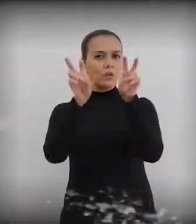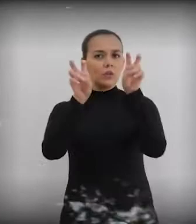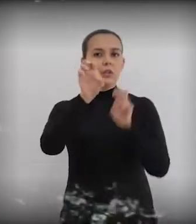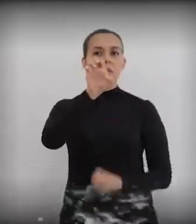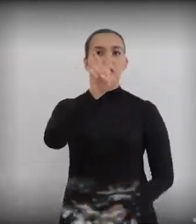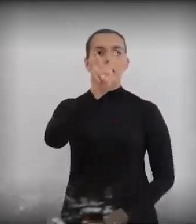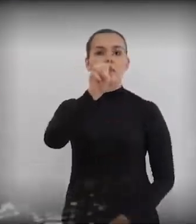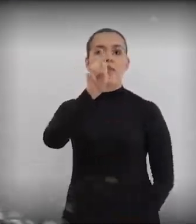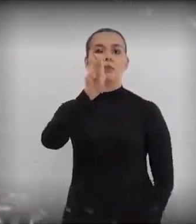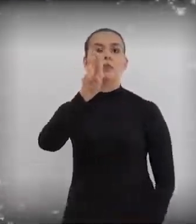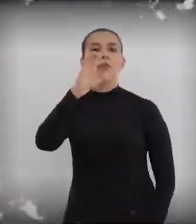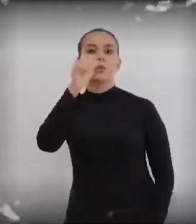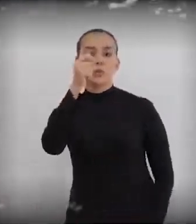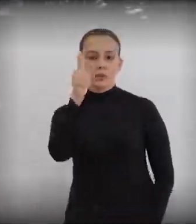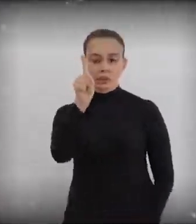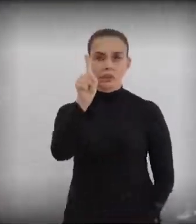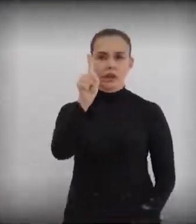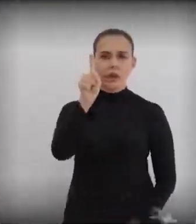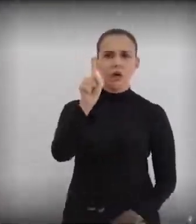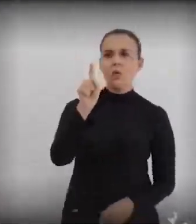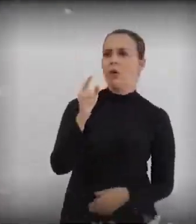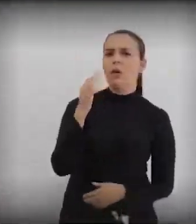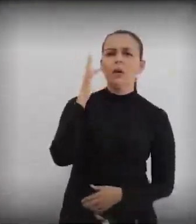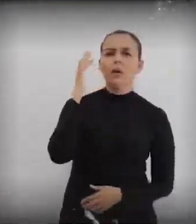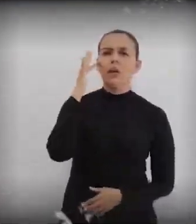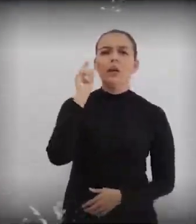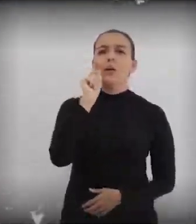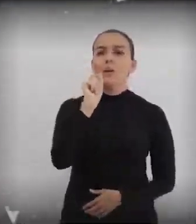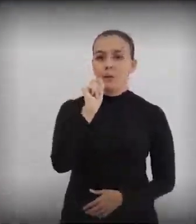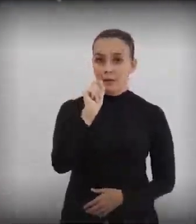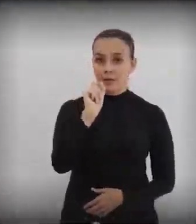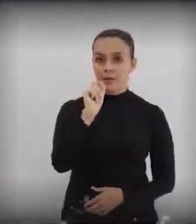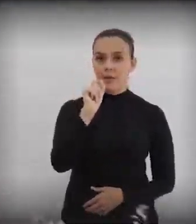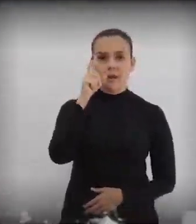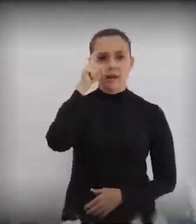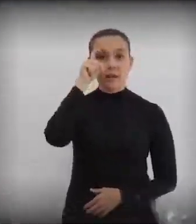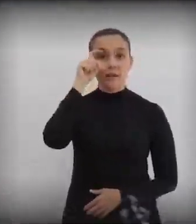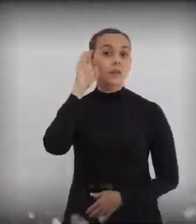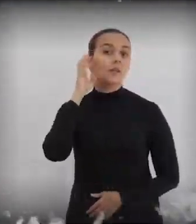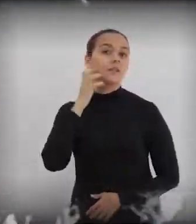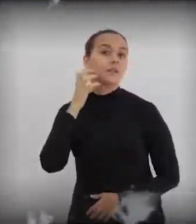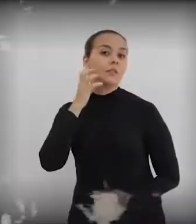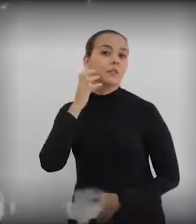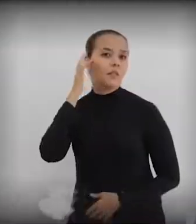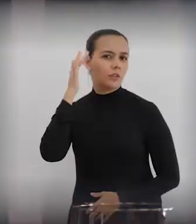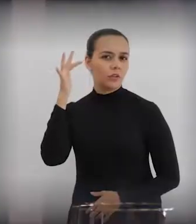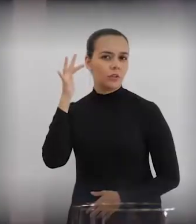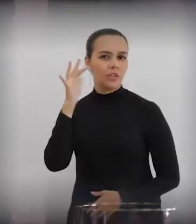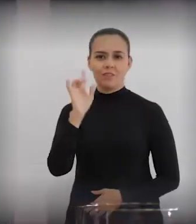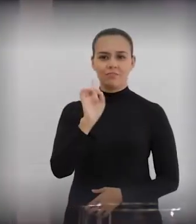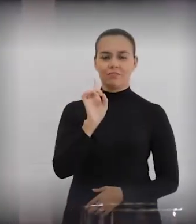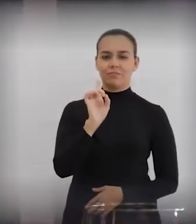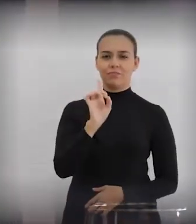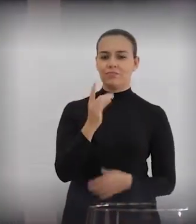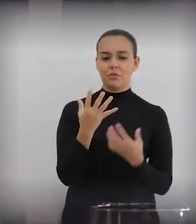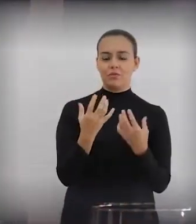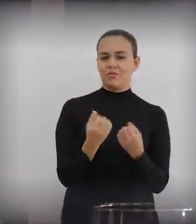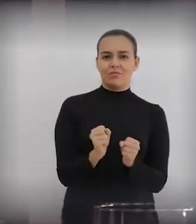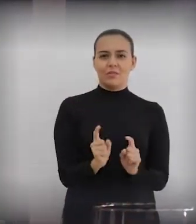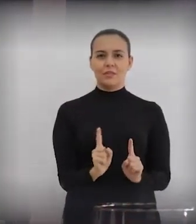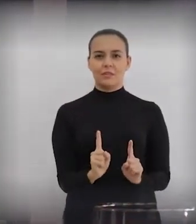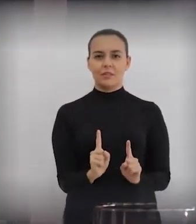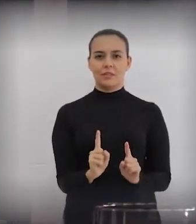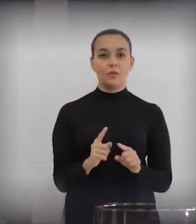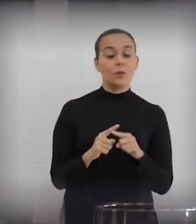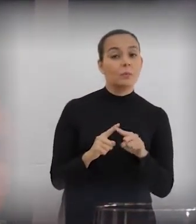A ideia de evolução, normalmente, ela oferece propósito. Não a darwiniana, que é cega. Essa dá desespero, não